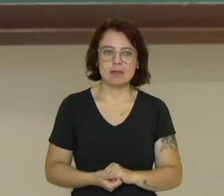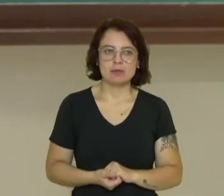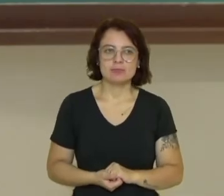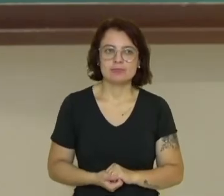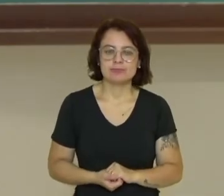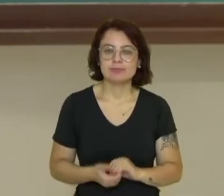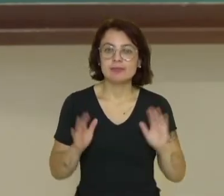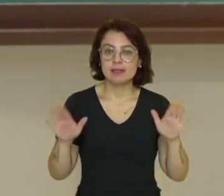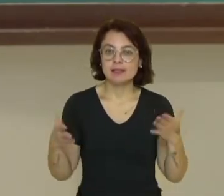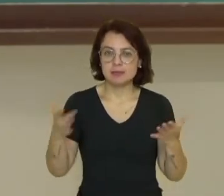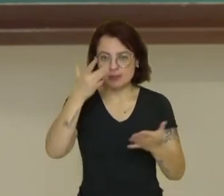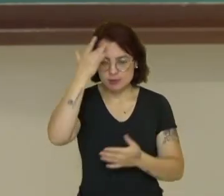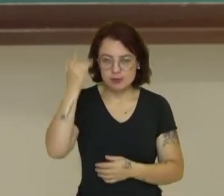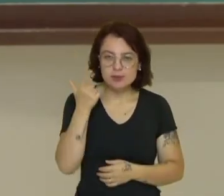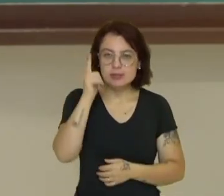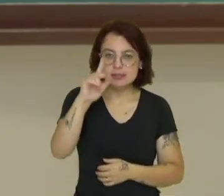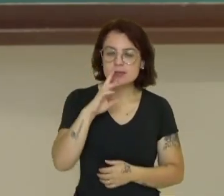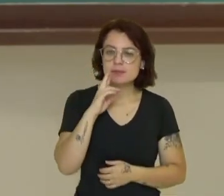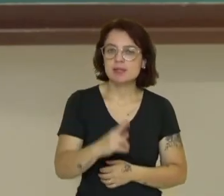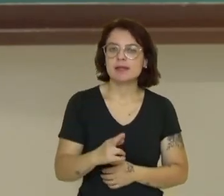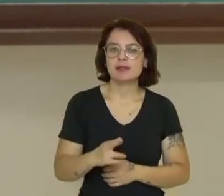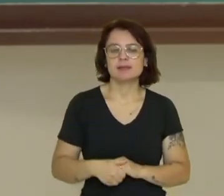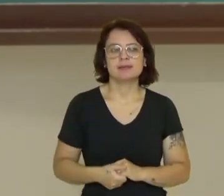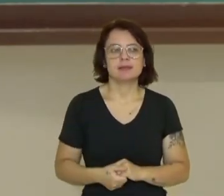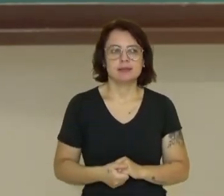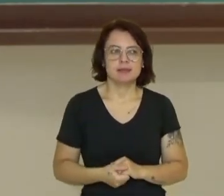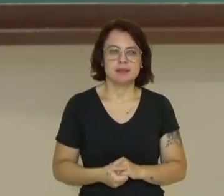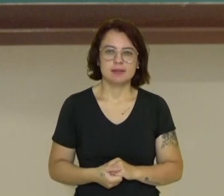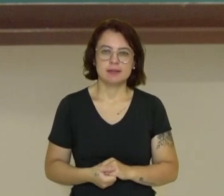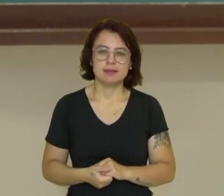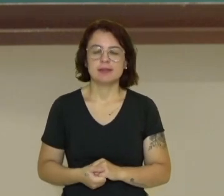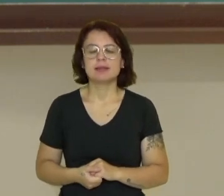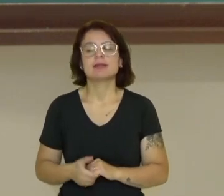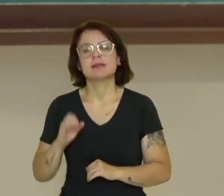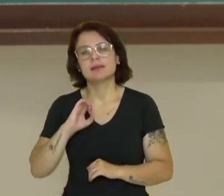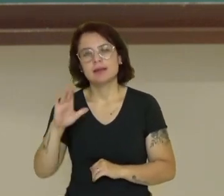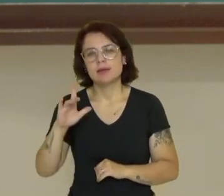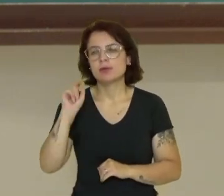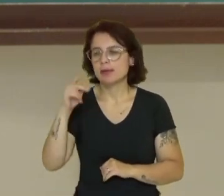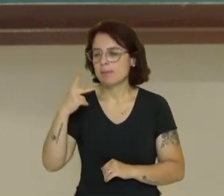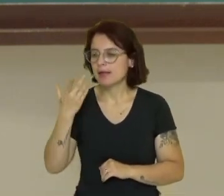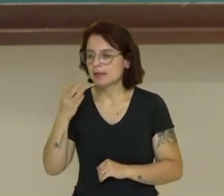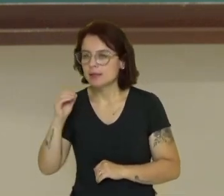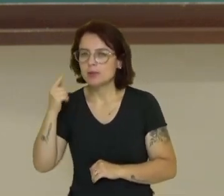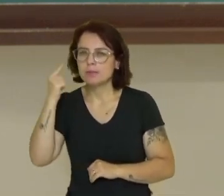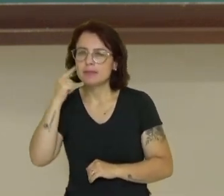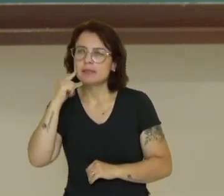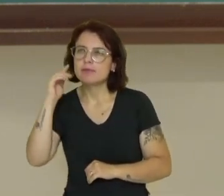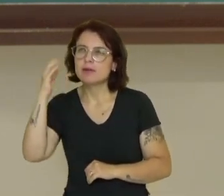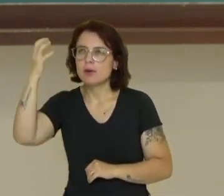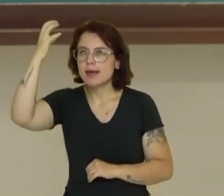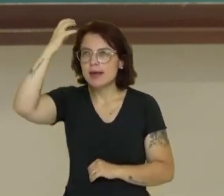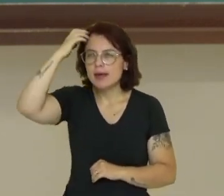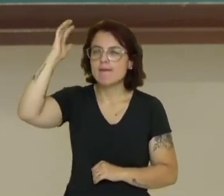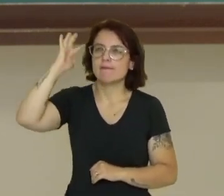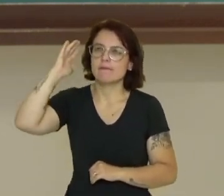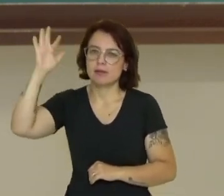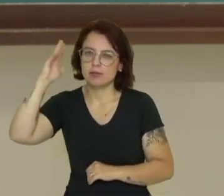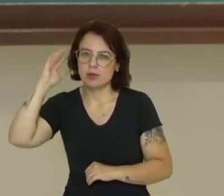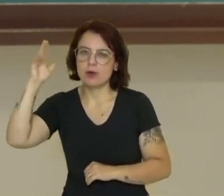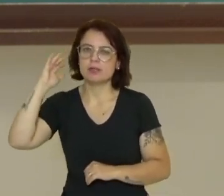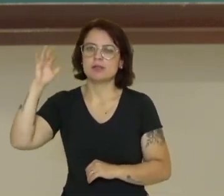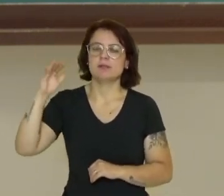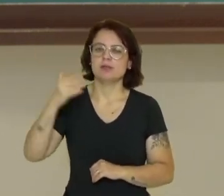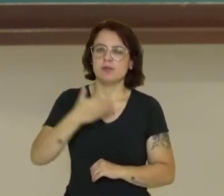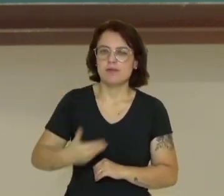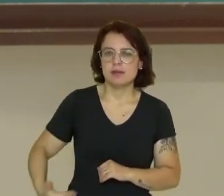E aí, pessoal, conseguiram responder, Claro que enquanto o Platão está pensando assim no rei, filósofo, para governar,